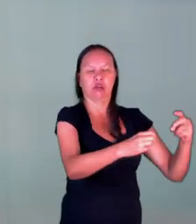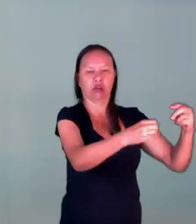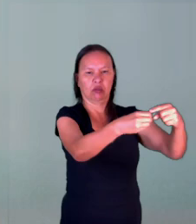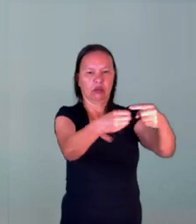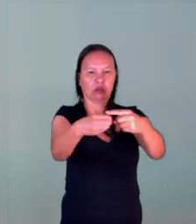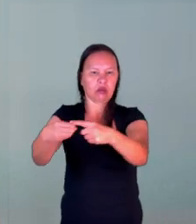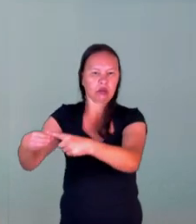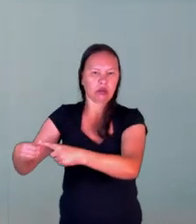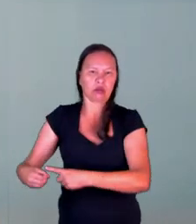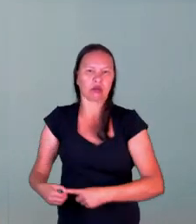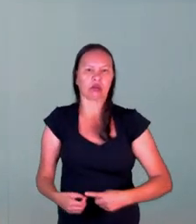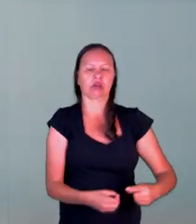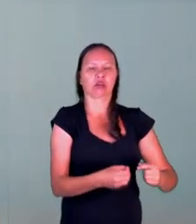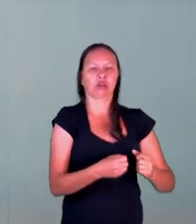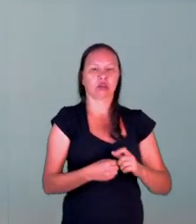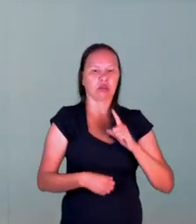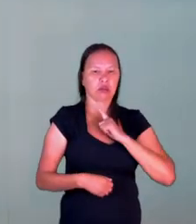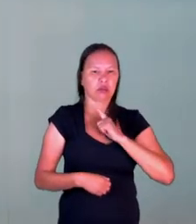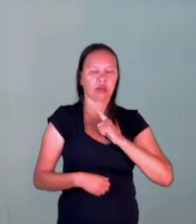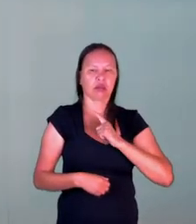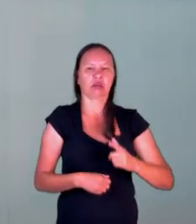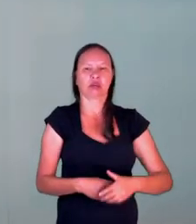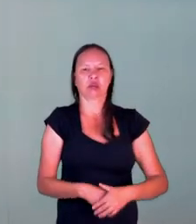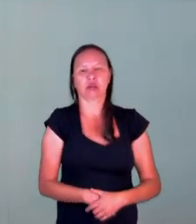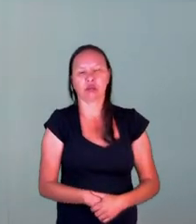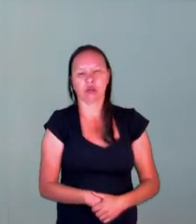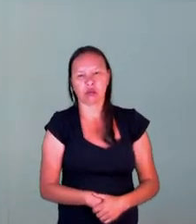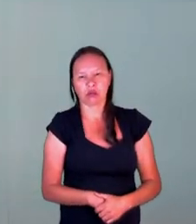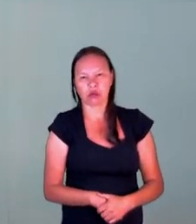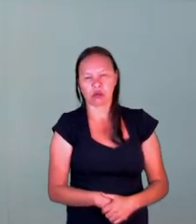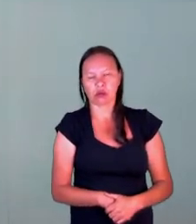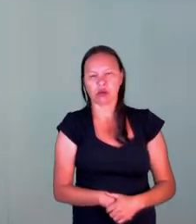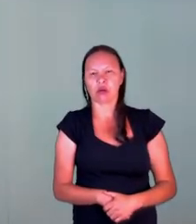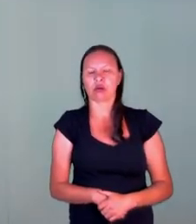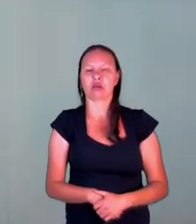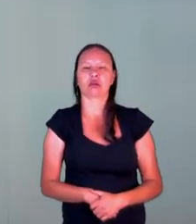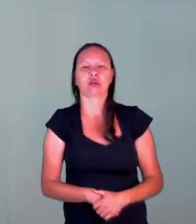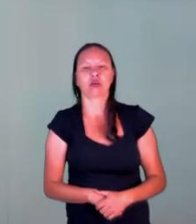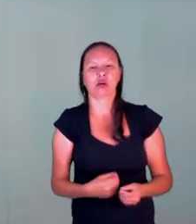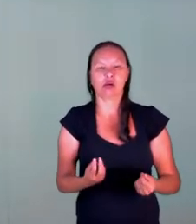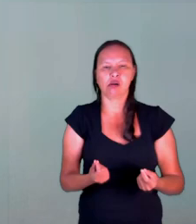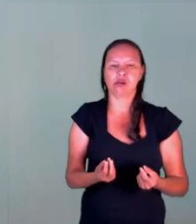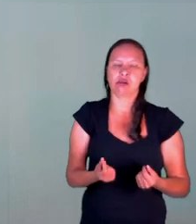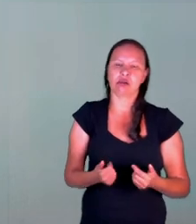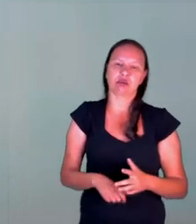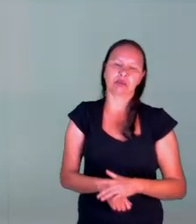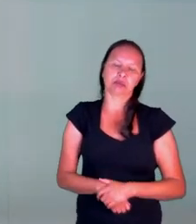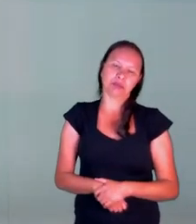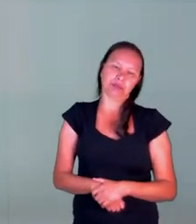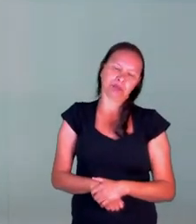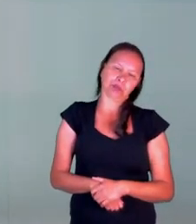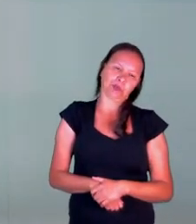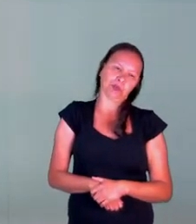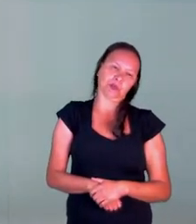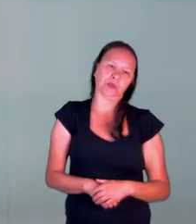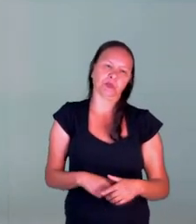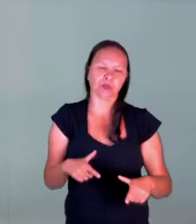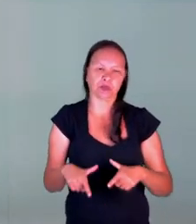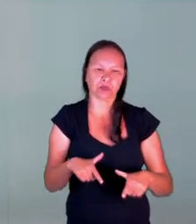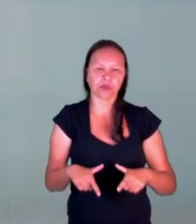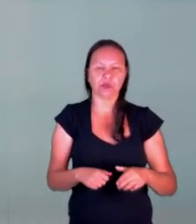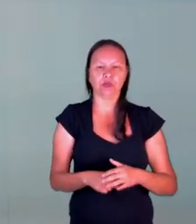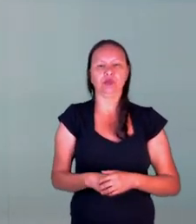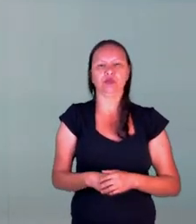tem a a instalada a comissão né algum